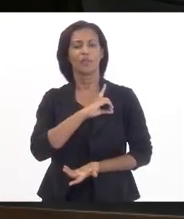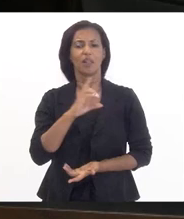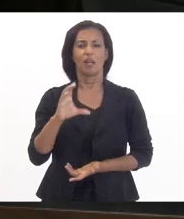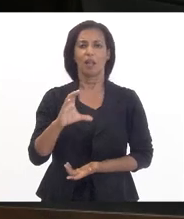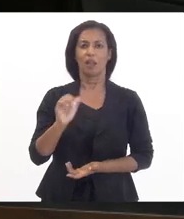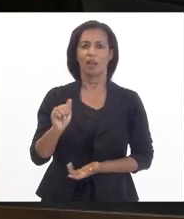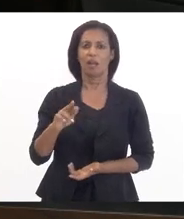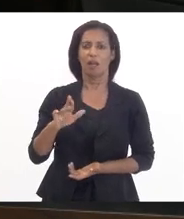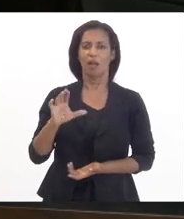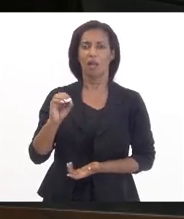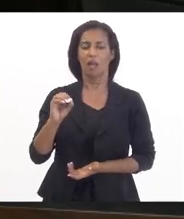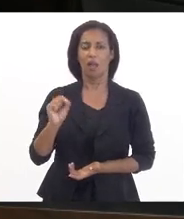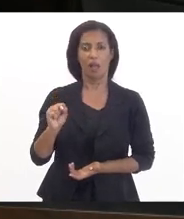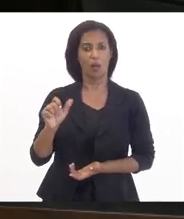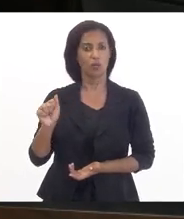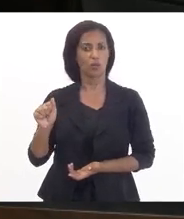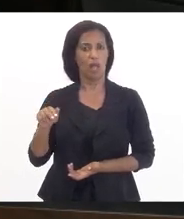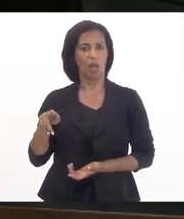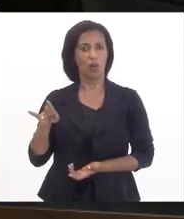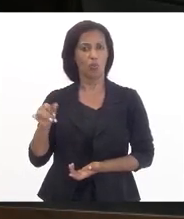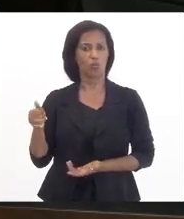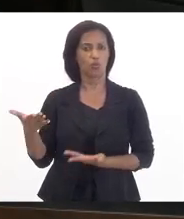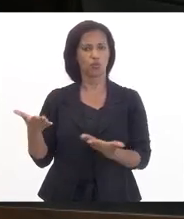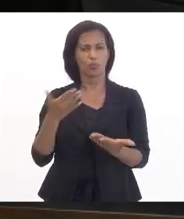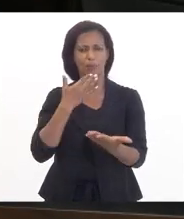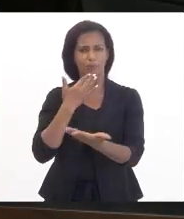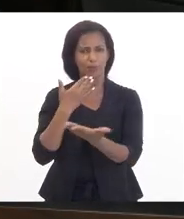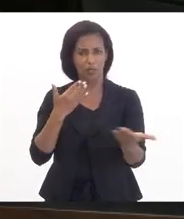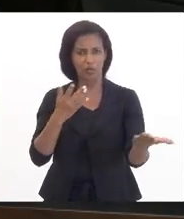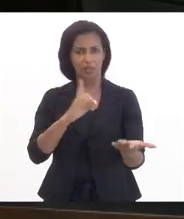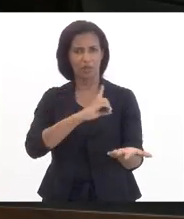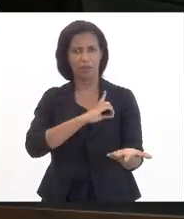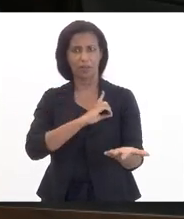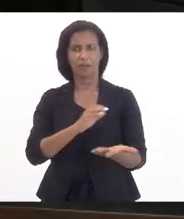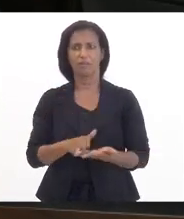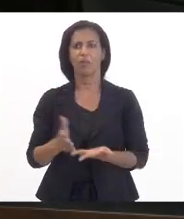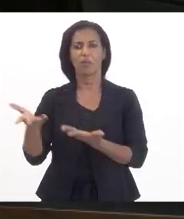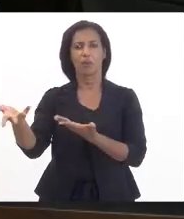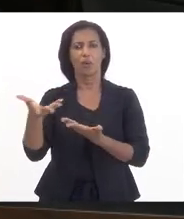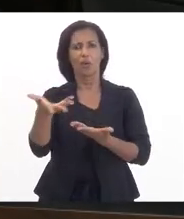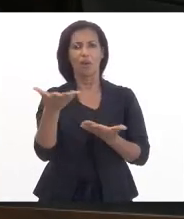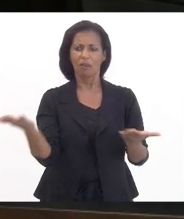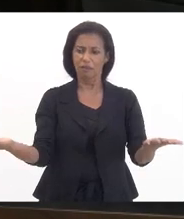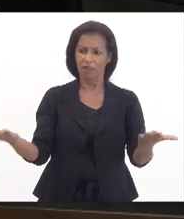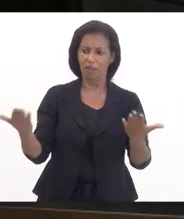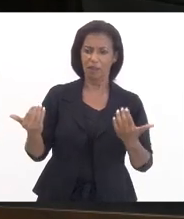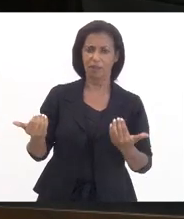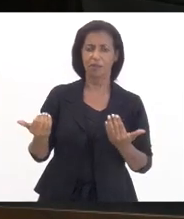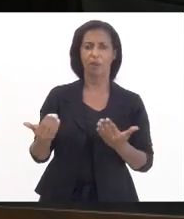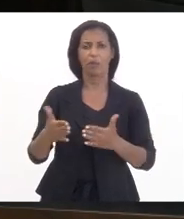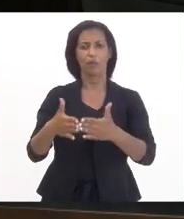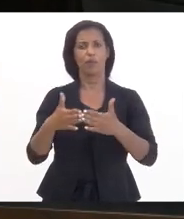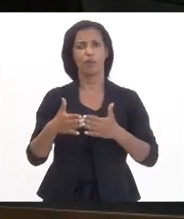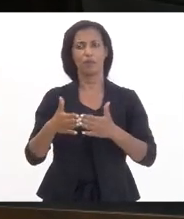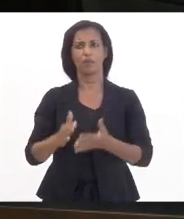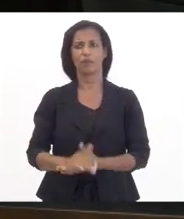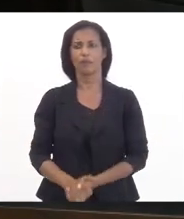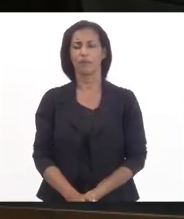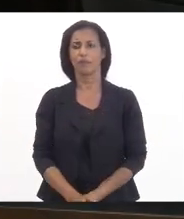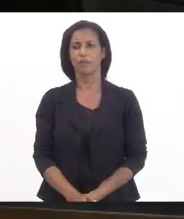também tá chegando aqui, pedir, Alan, que seus delegados, quem você trouxe, viesse aqui, por favor.